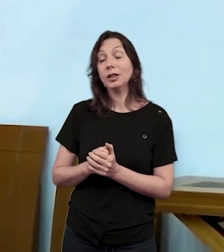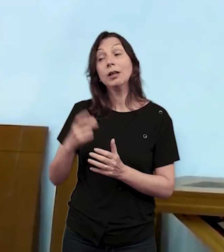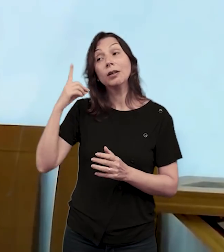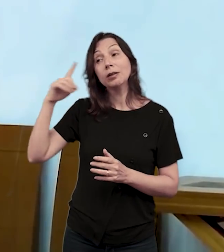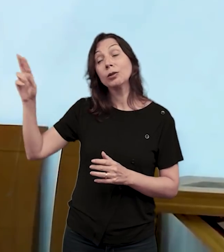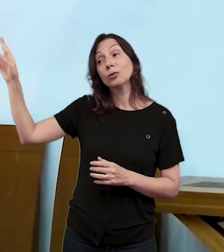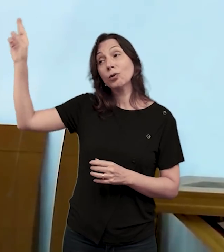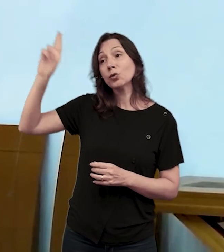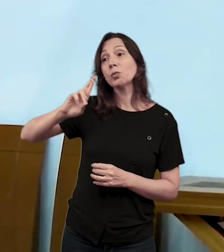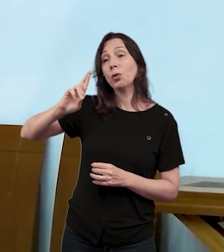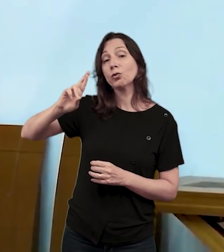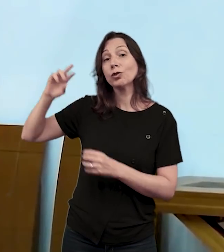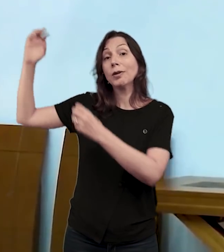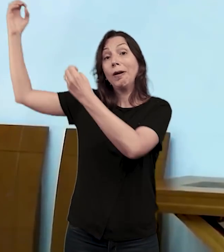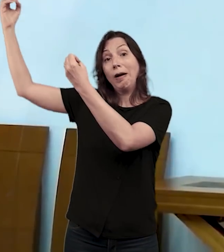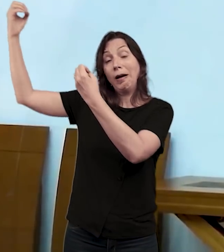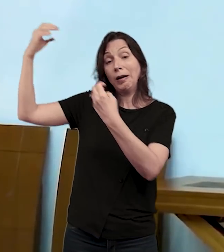graça.